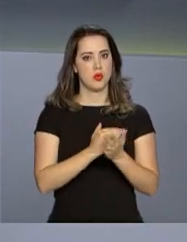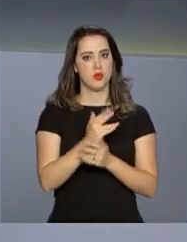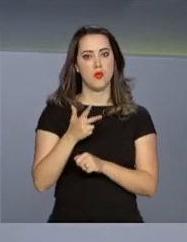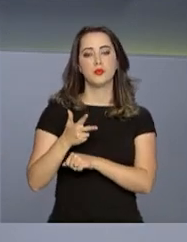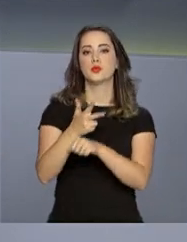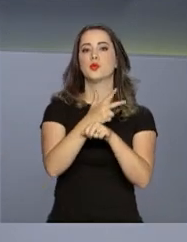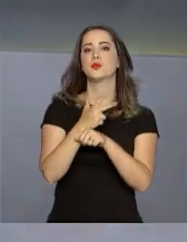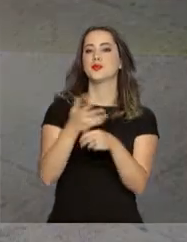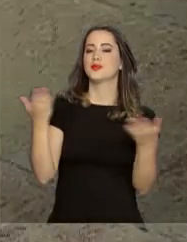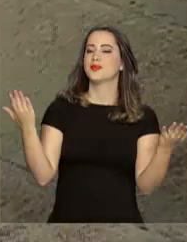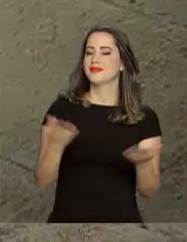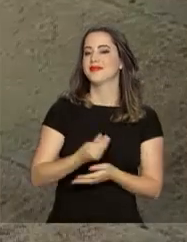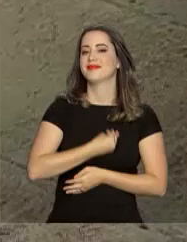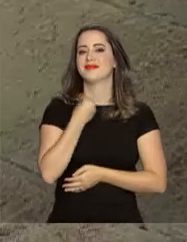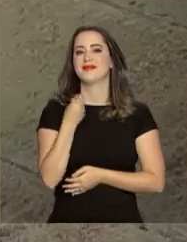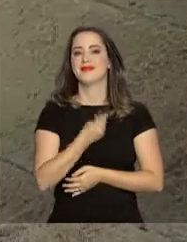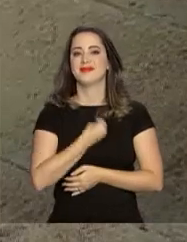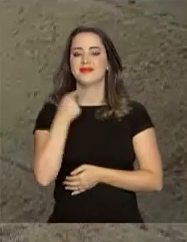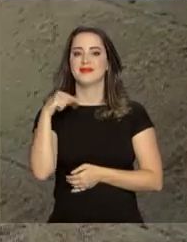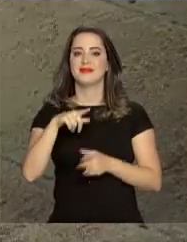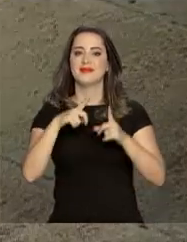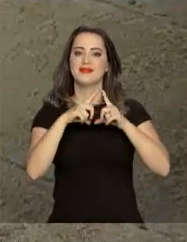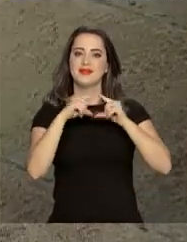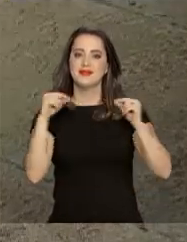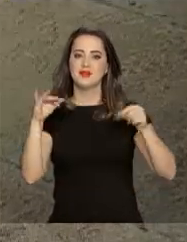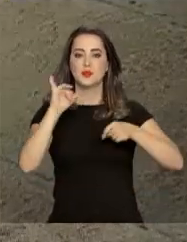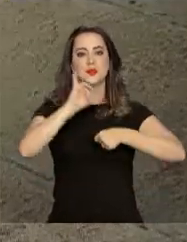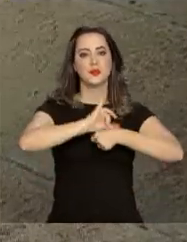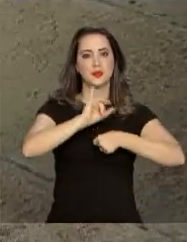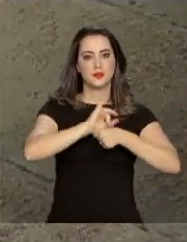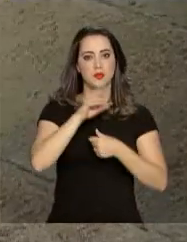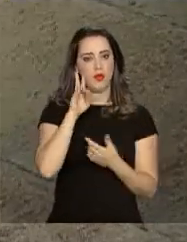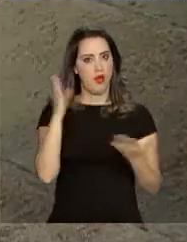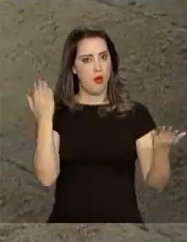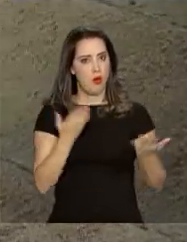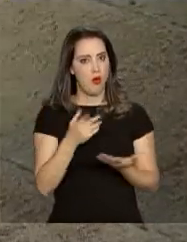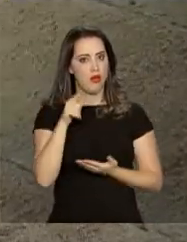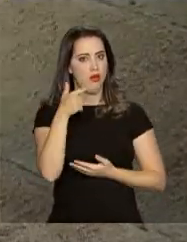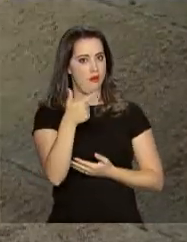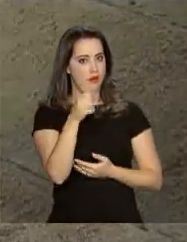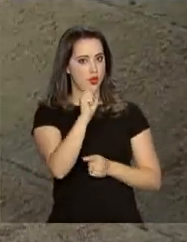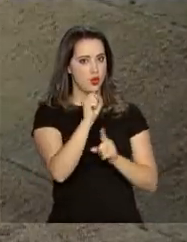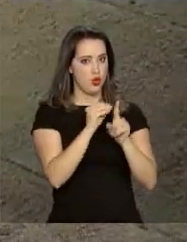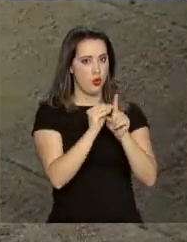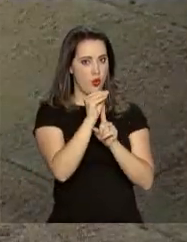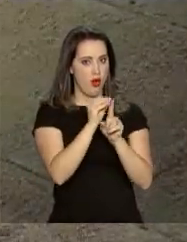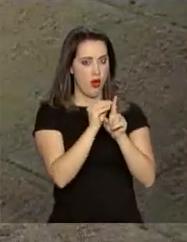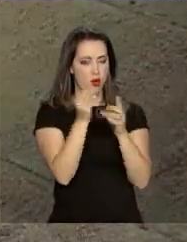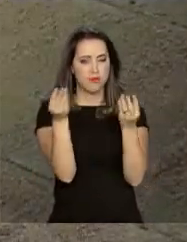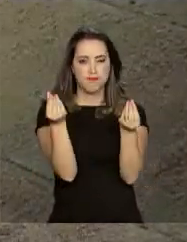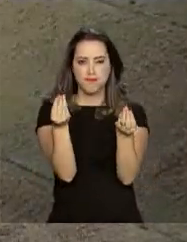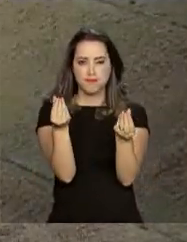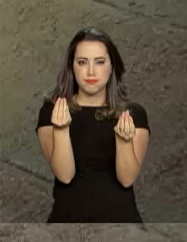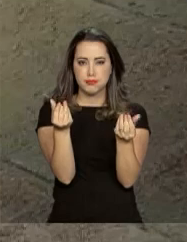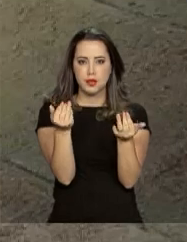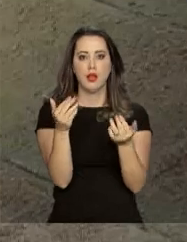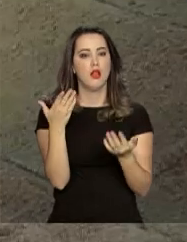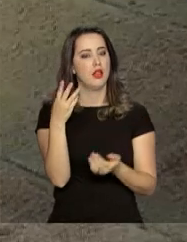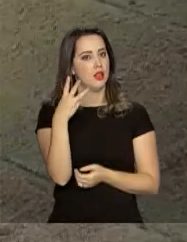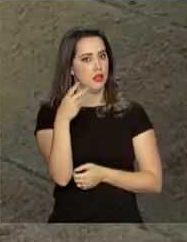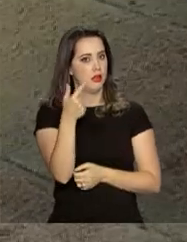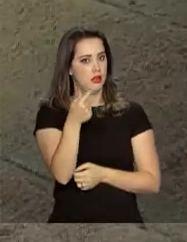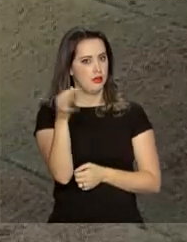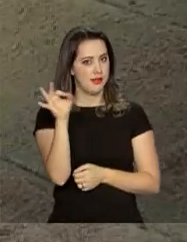começa com imagens ao vivo aqui da capital federal neste momento faz 28 graus ea umidade relativa do ar está em